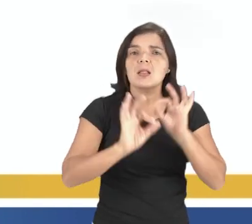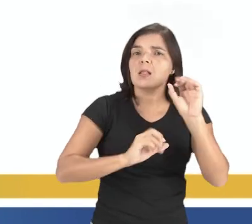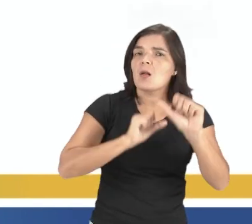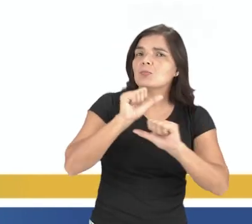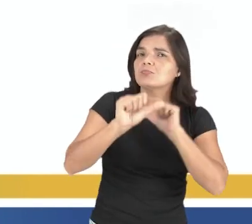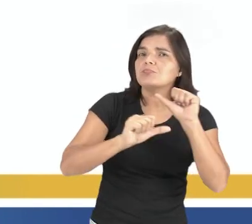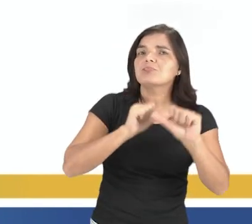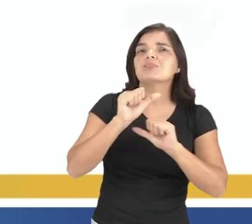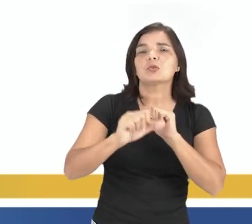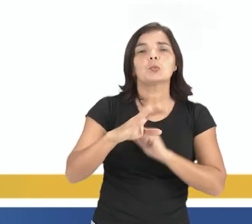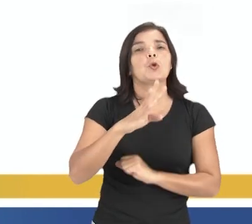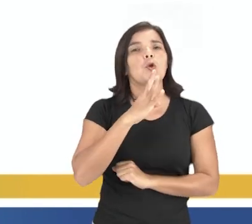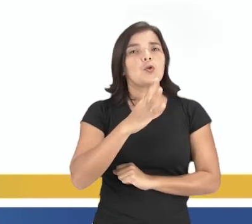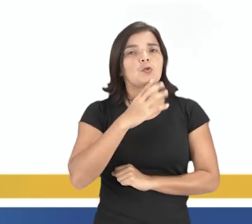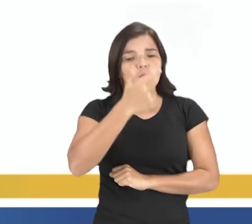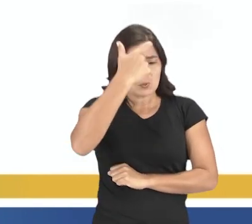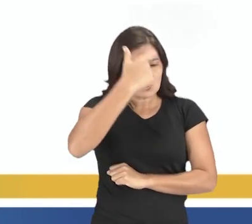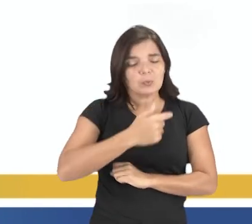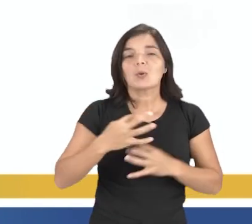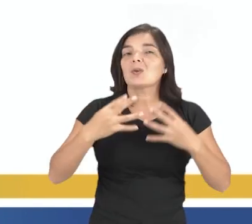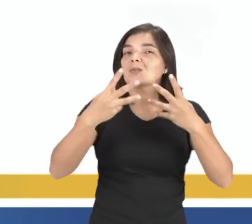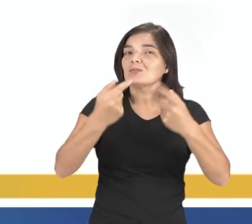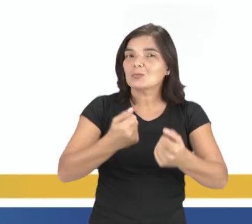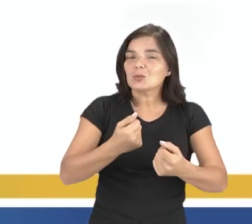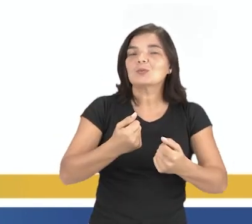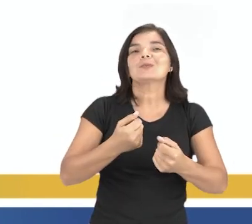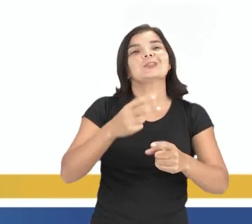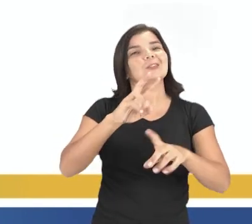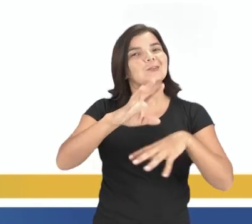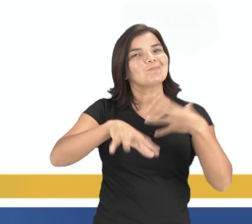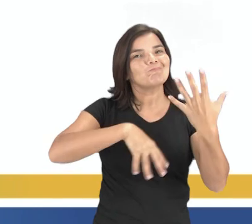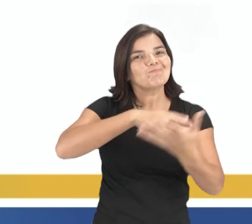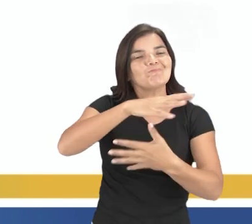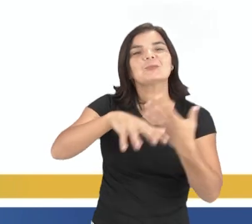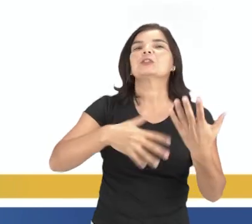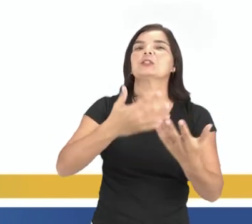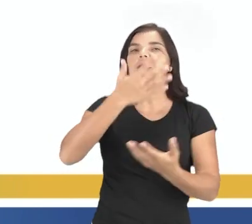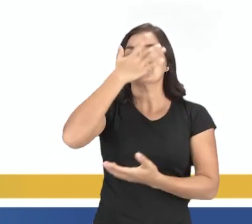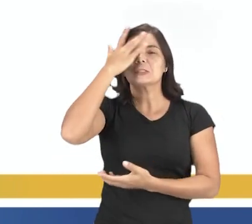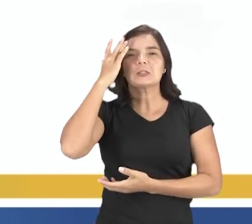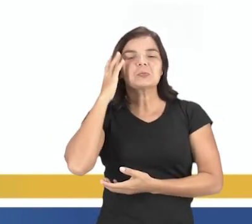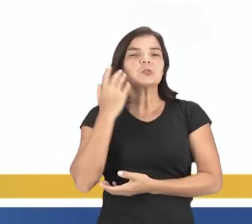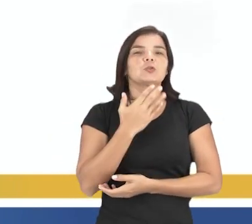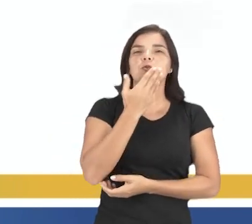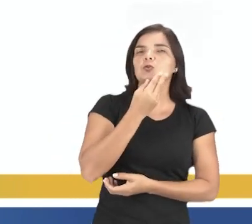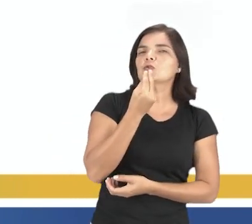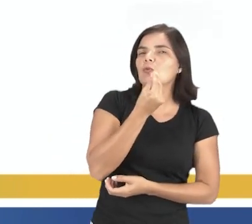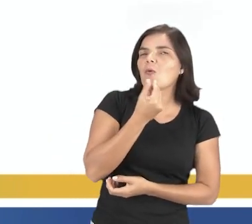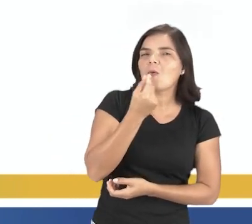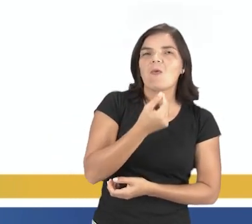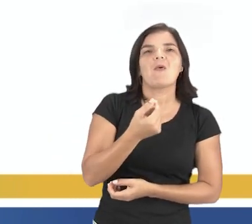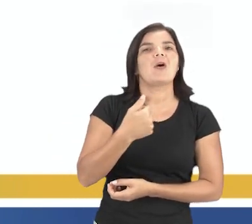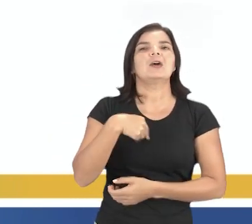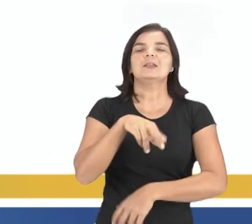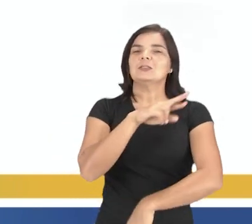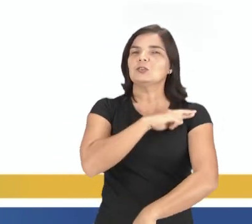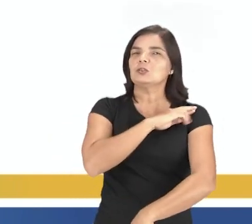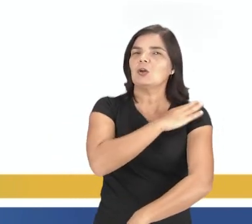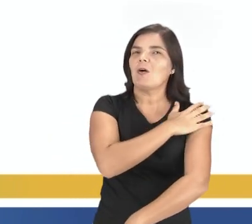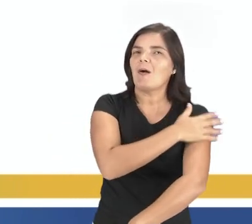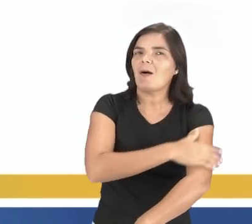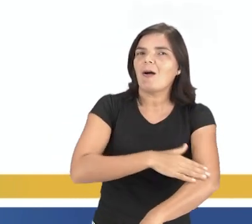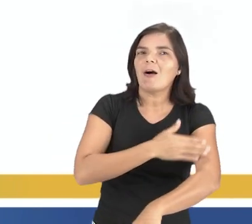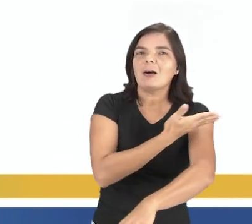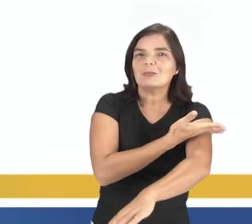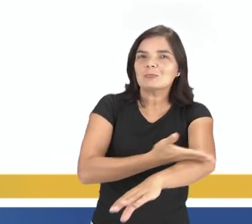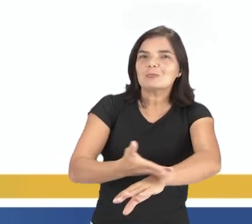um conhecimento e se reconhecer em toda essa multiplicidade de seres humanos, de gostos, de raça, de cultura, e para fazer